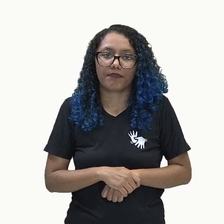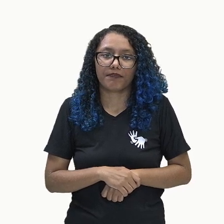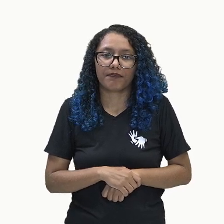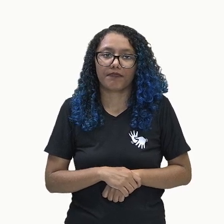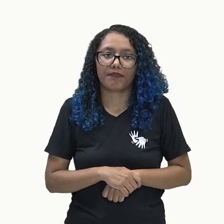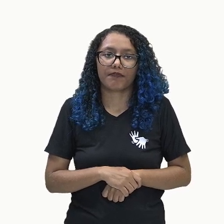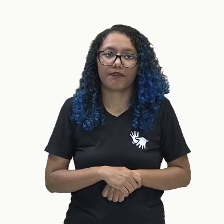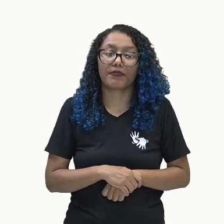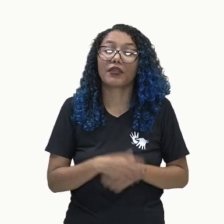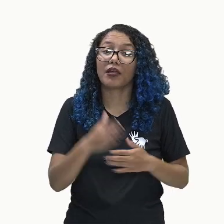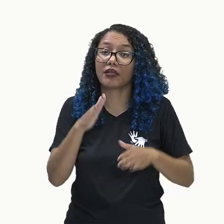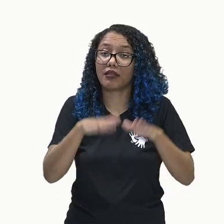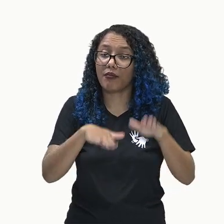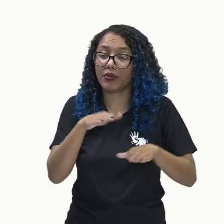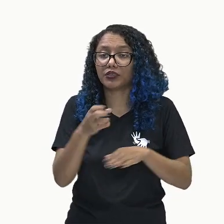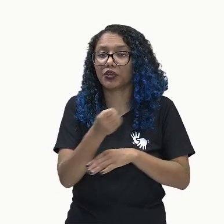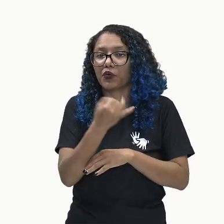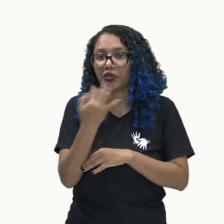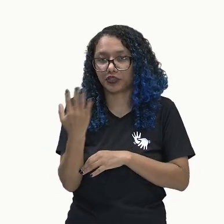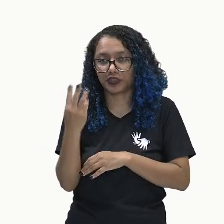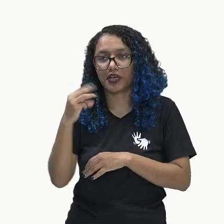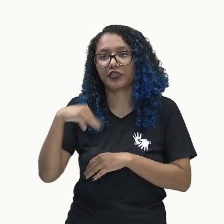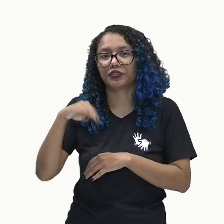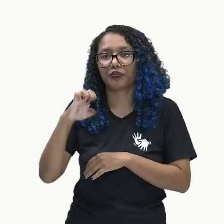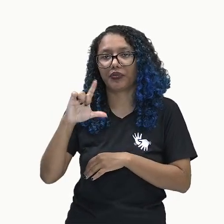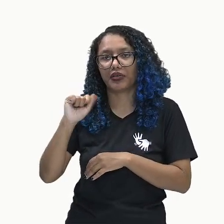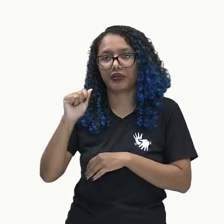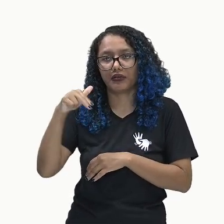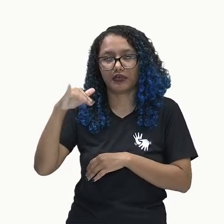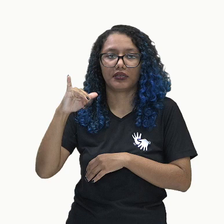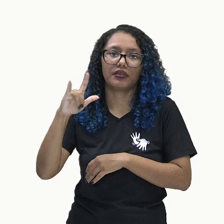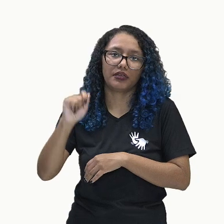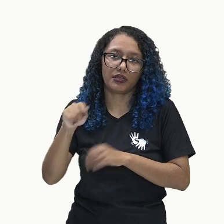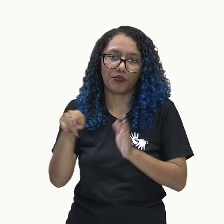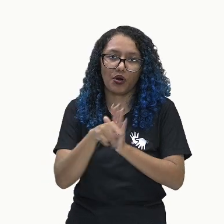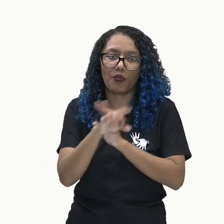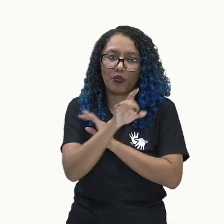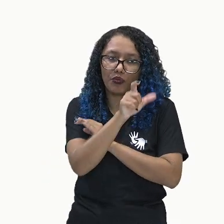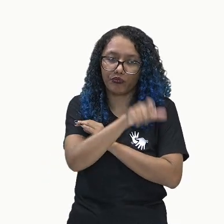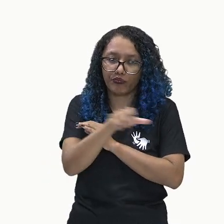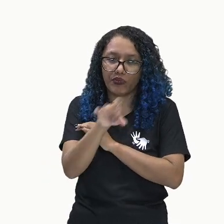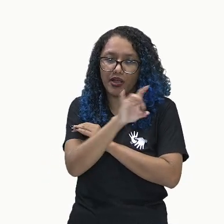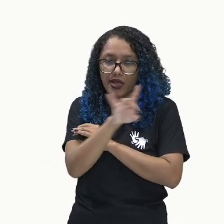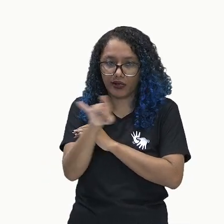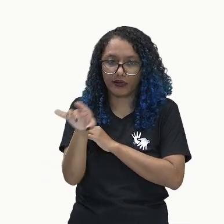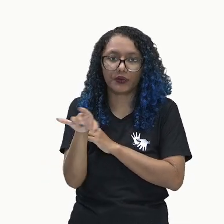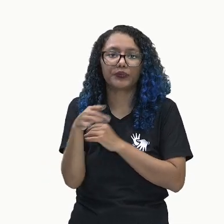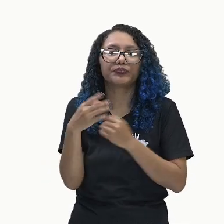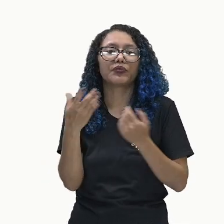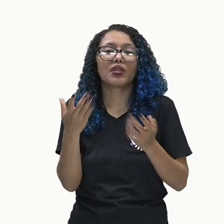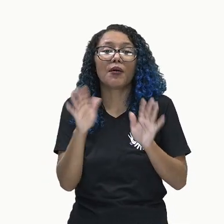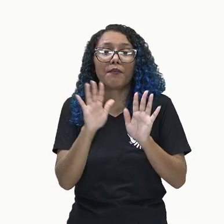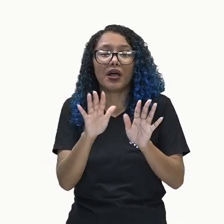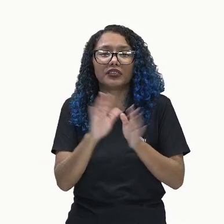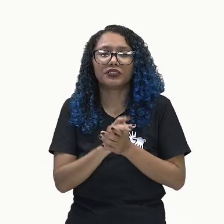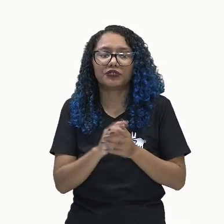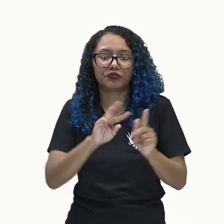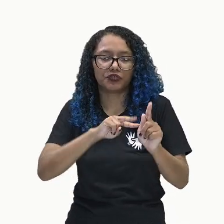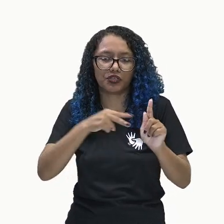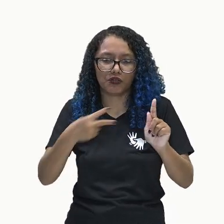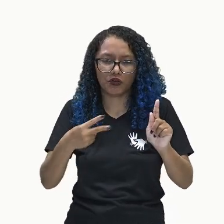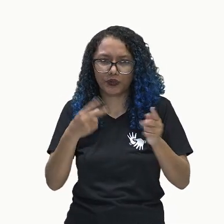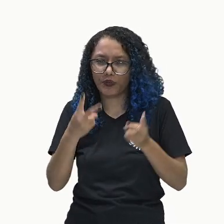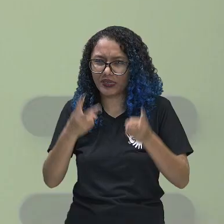pela quantidade de melanina que vai ser produzida por cada indivíduo. E o que a gente vê, de fato, não é um genótipo.